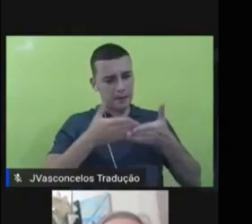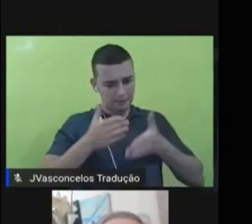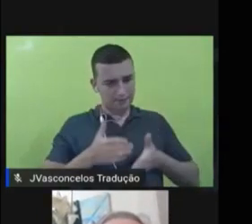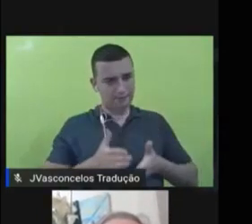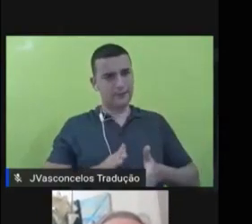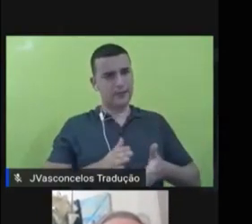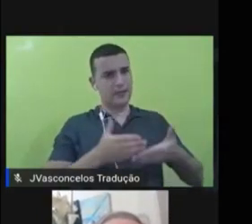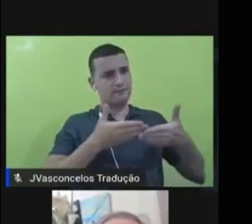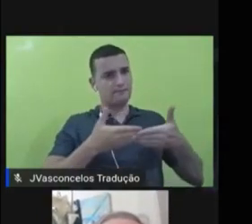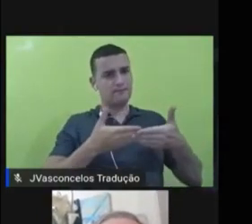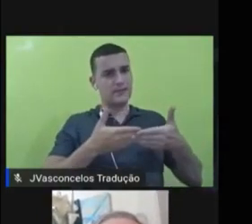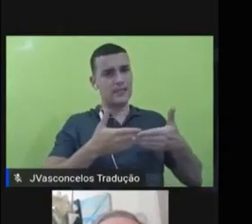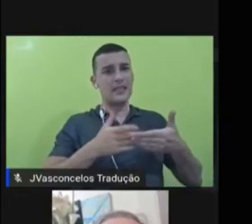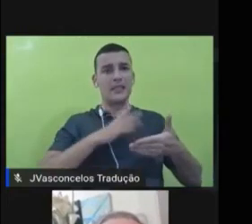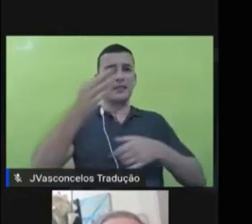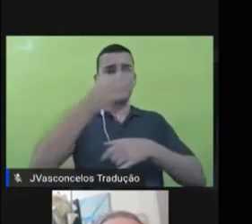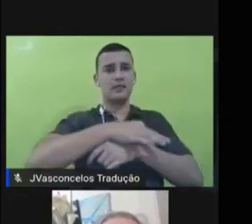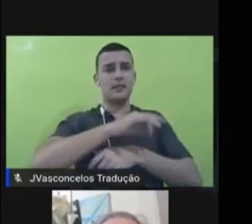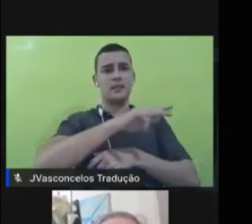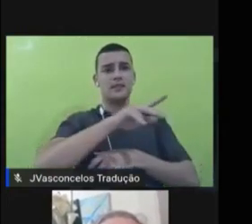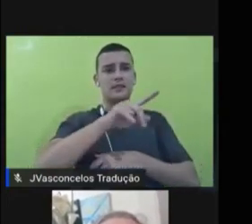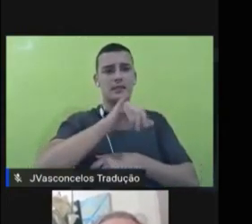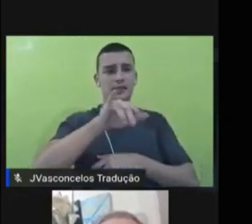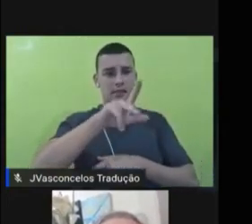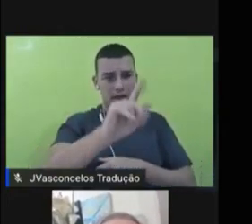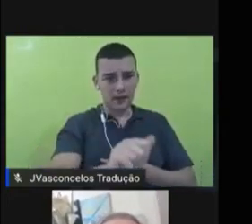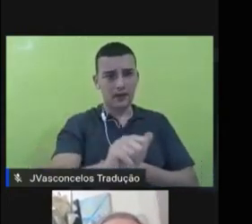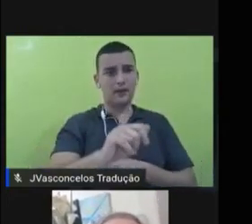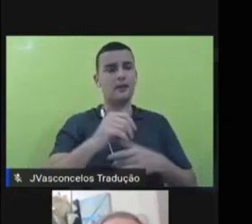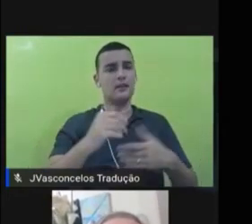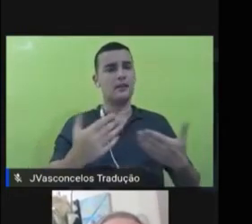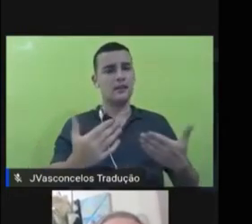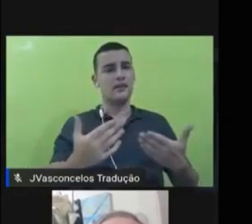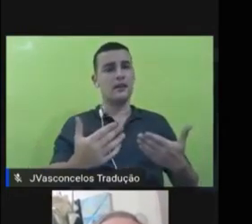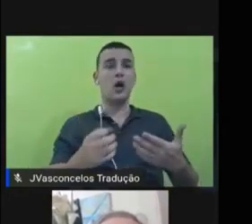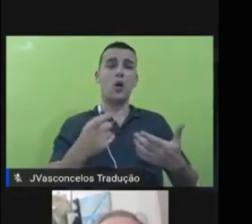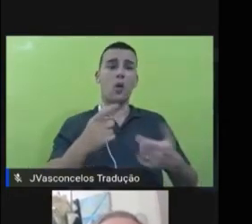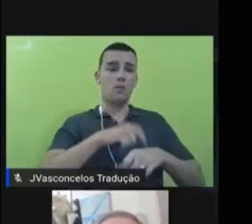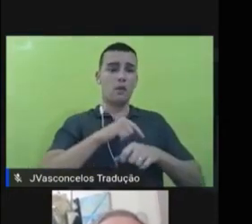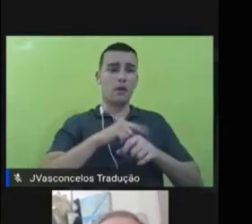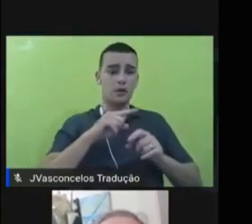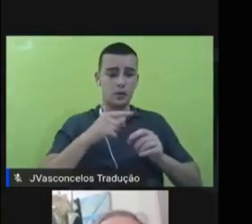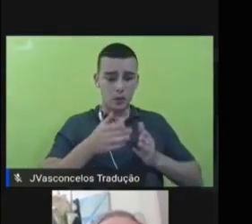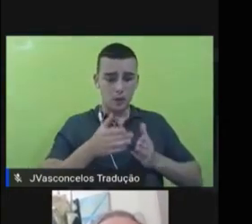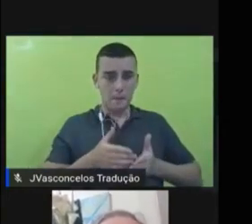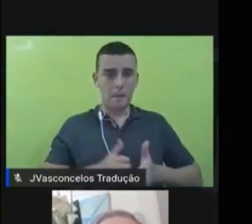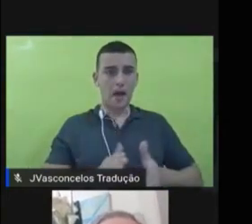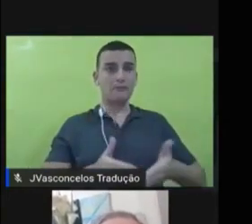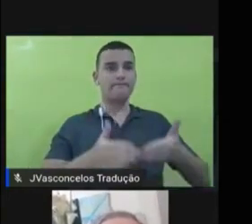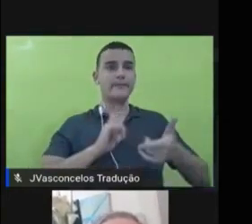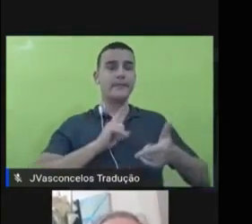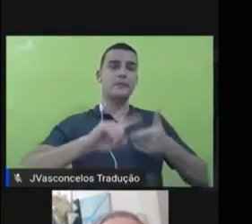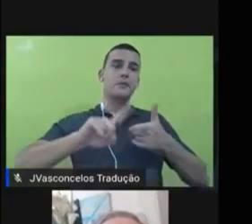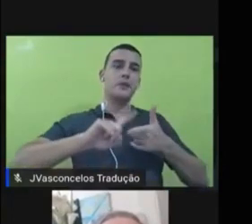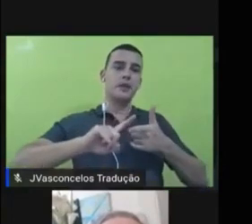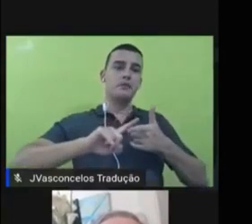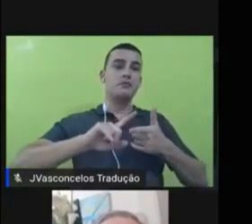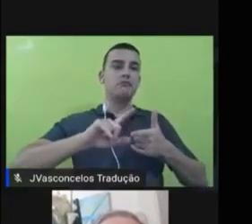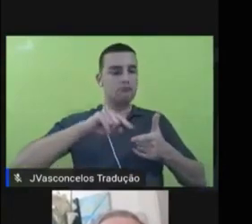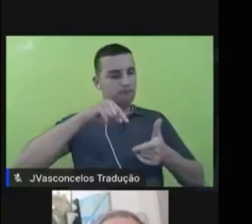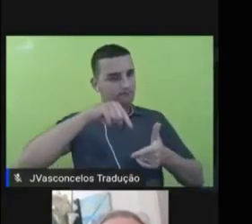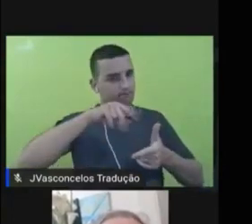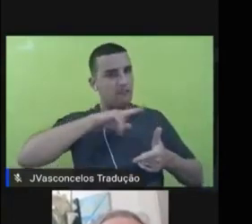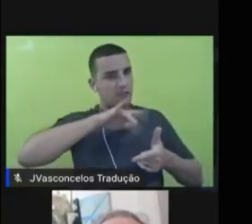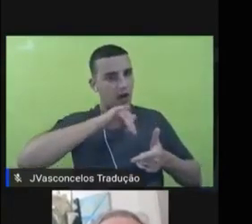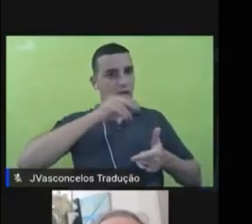tiveram alteração no momento do parto, que possam ser crianças que desenvolvam uma vulnerabilidade. Todas essas crianças